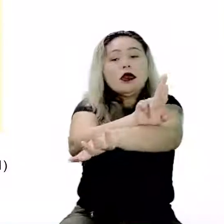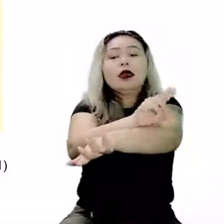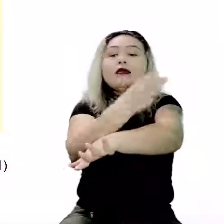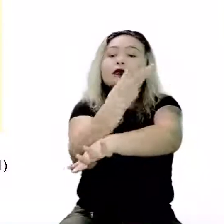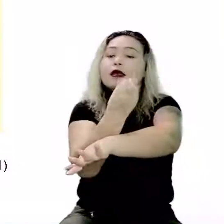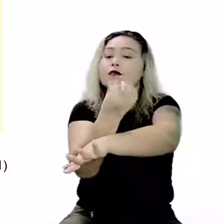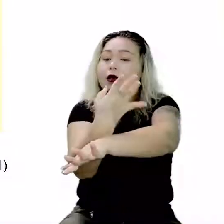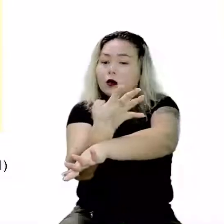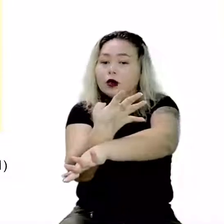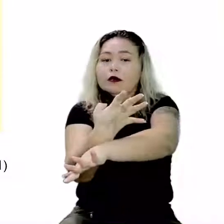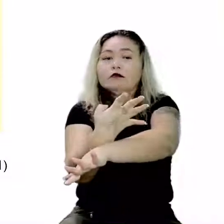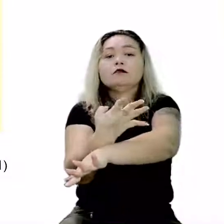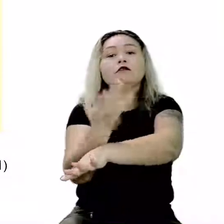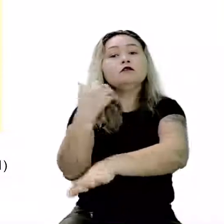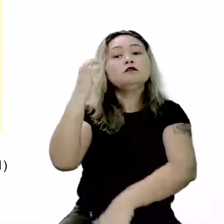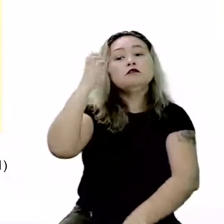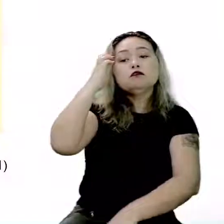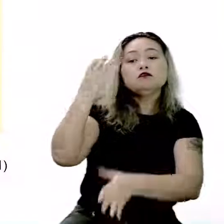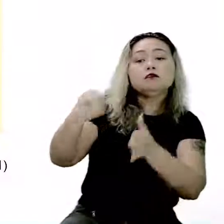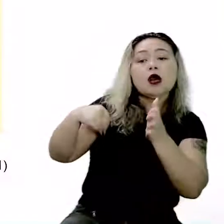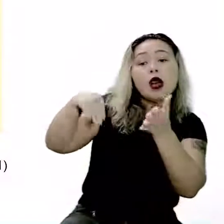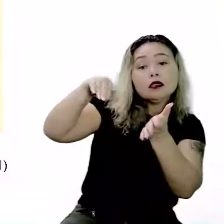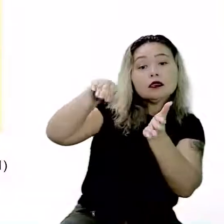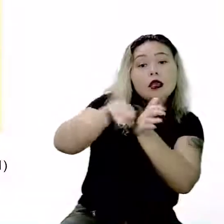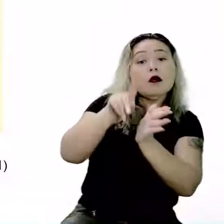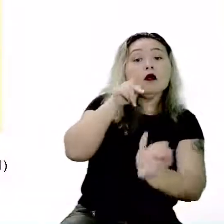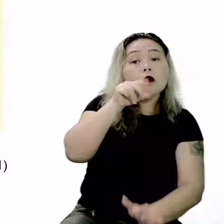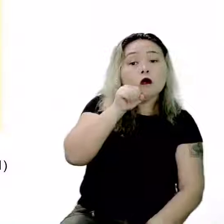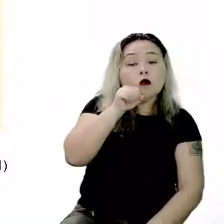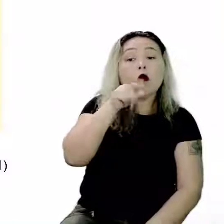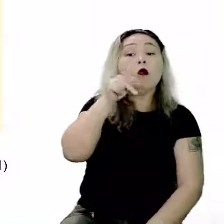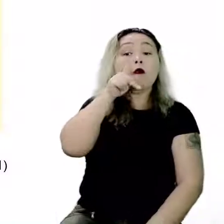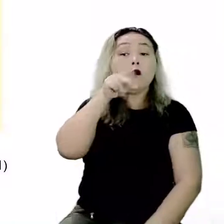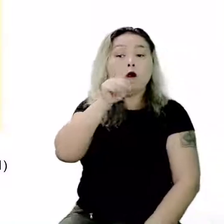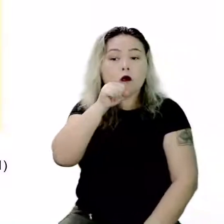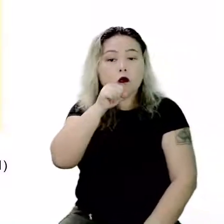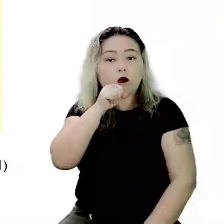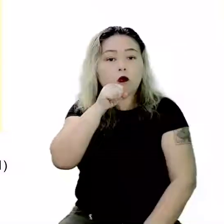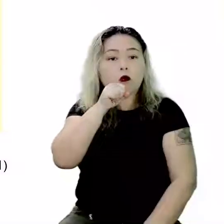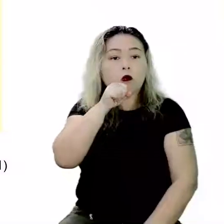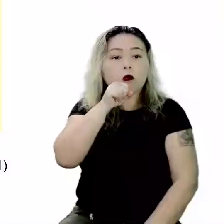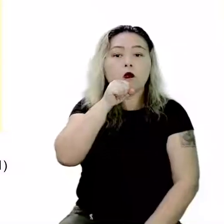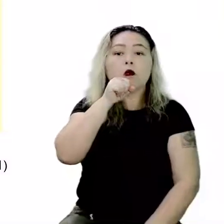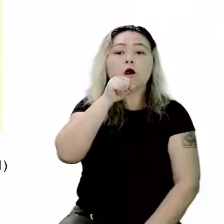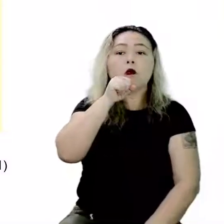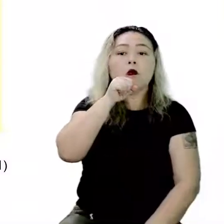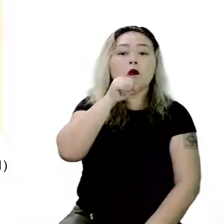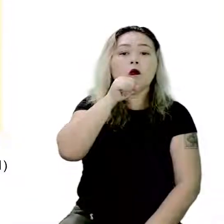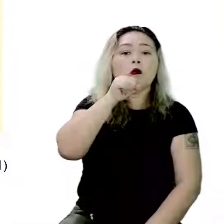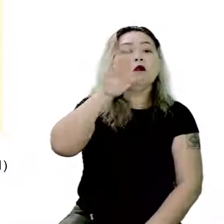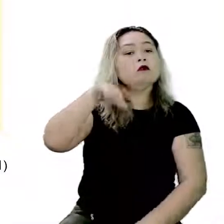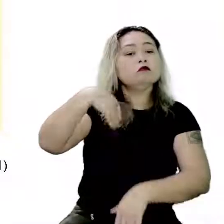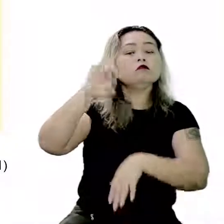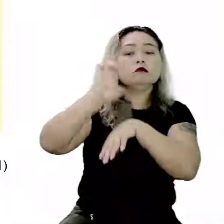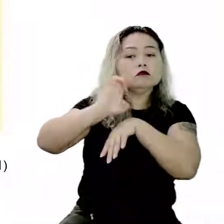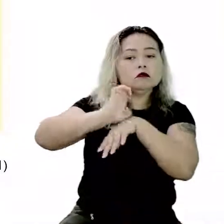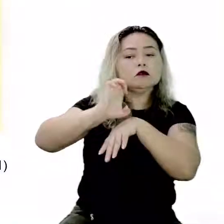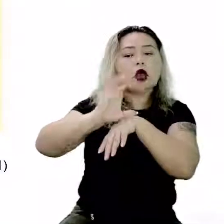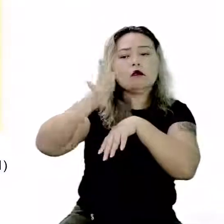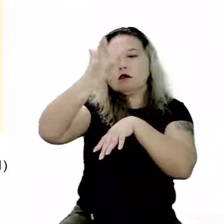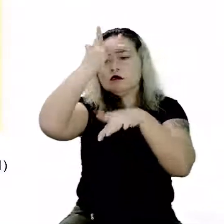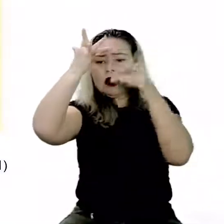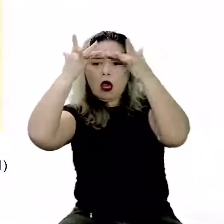BR-364, de Cuiabá a Porto Velho. De Porto Velho se tornou o estado mais acessível para assentamento,